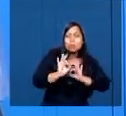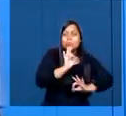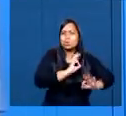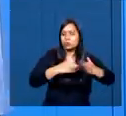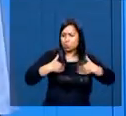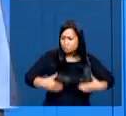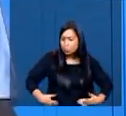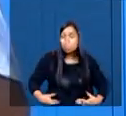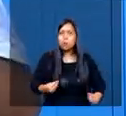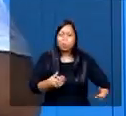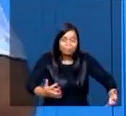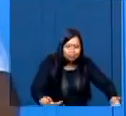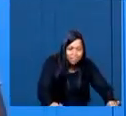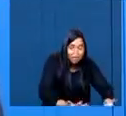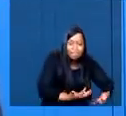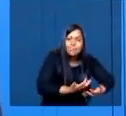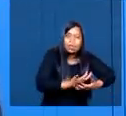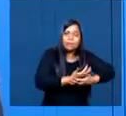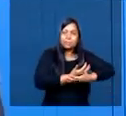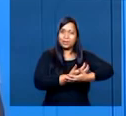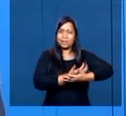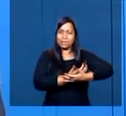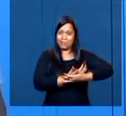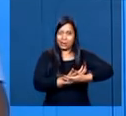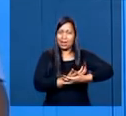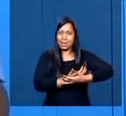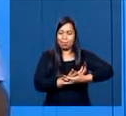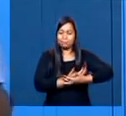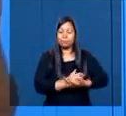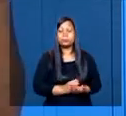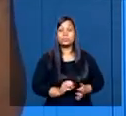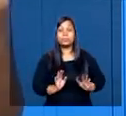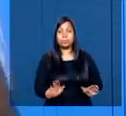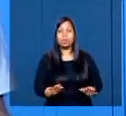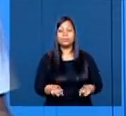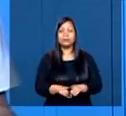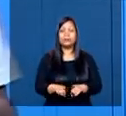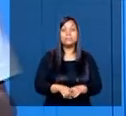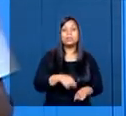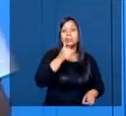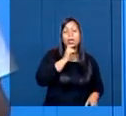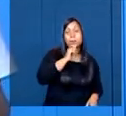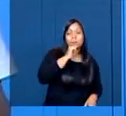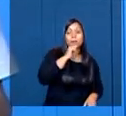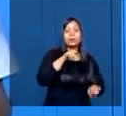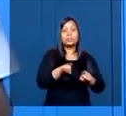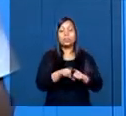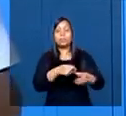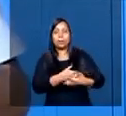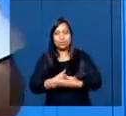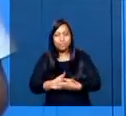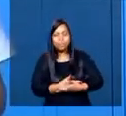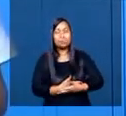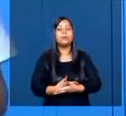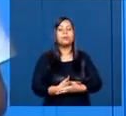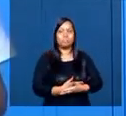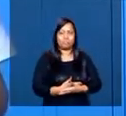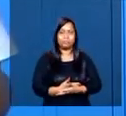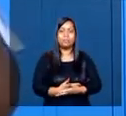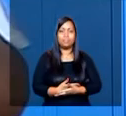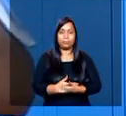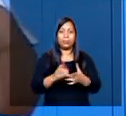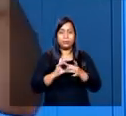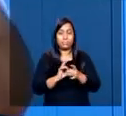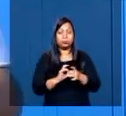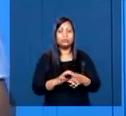física, como você vai pegar esse bebê nesse primeiro tempo de vida. Mas tanto a mãe quanto esse bebê, né, estão esfacelados.